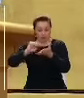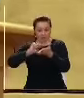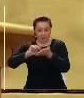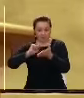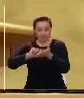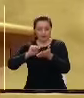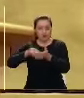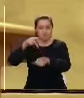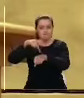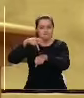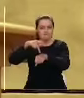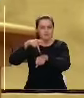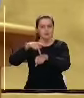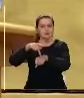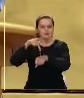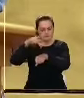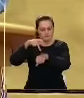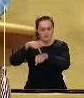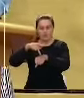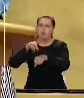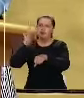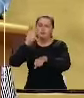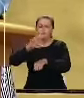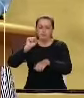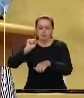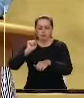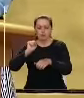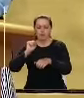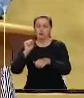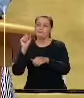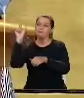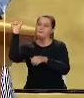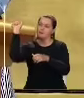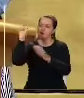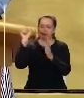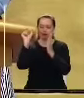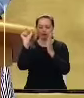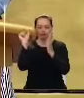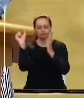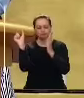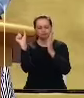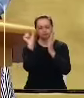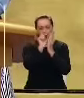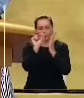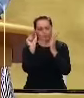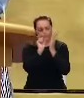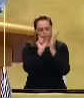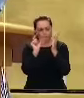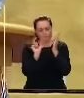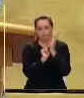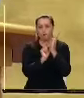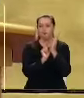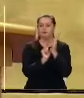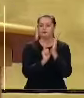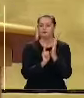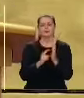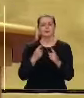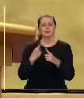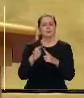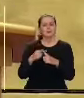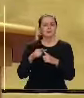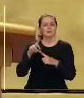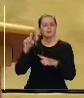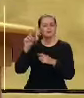palavra. Para quê? Por que que ele escreveu a palavra dele na rocha? Para